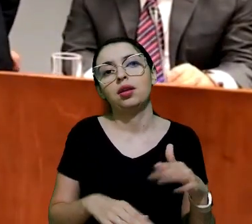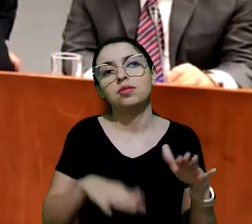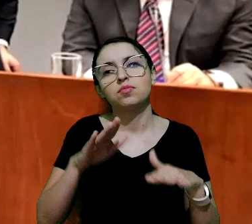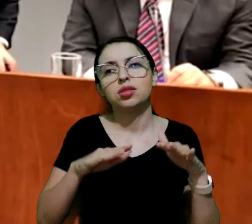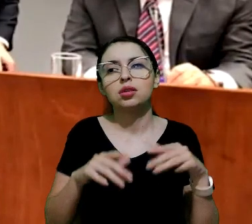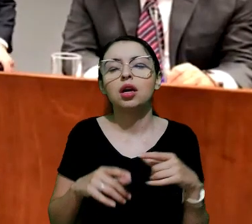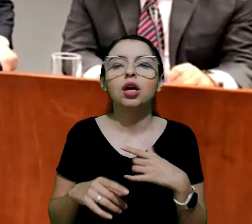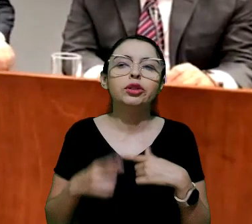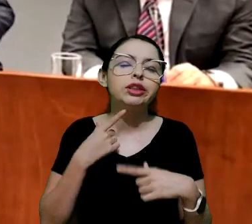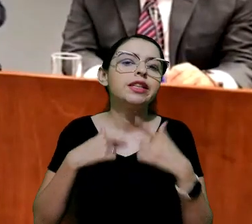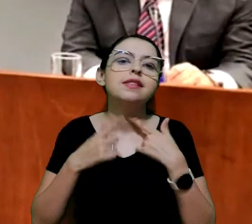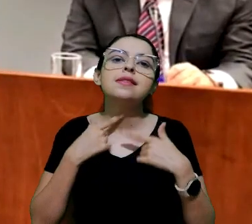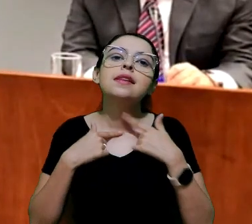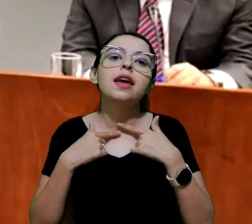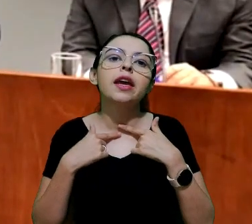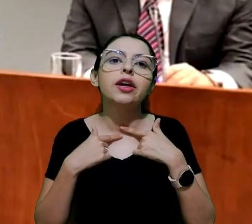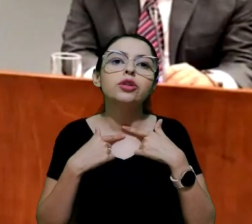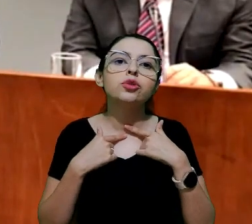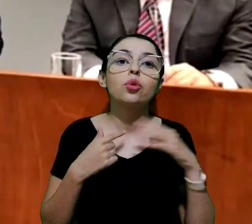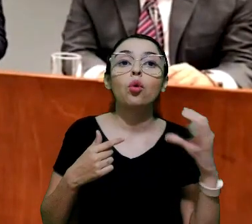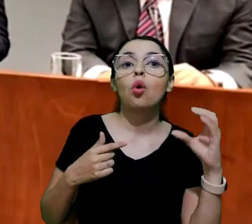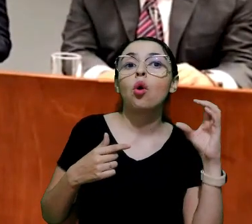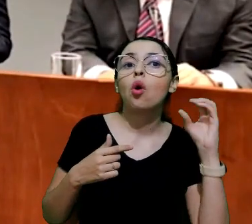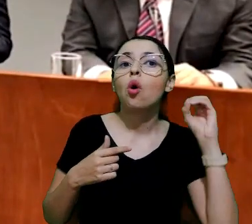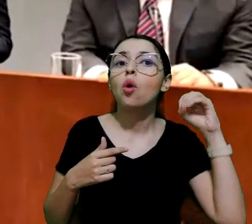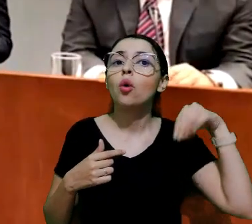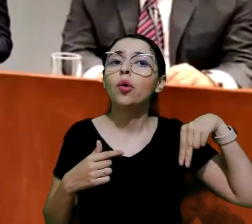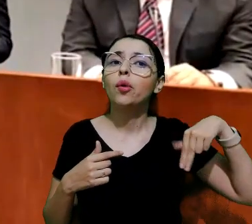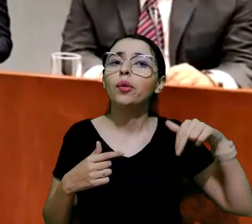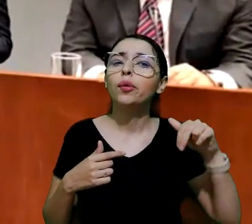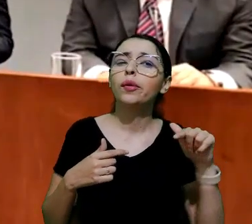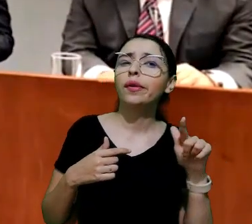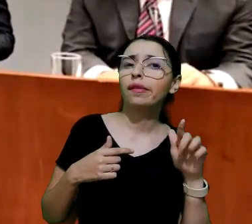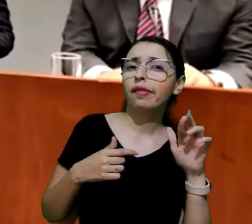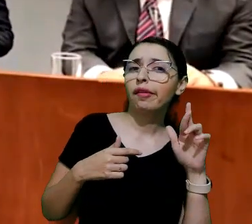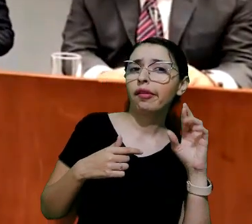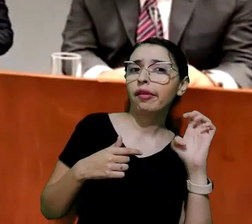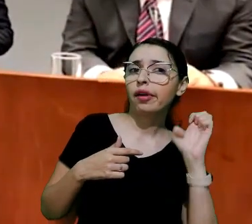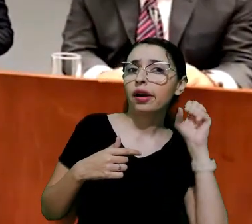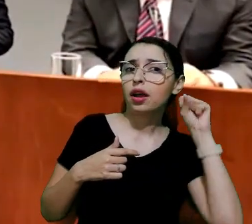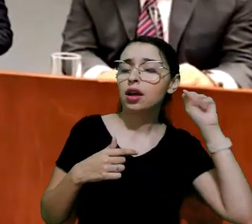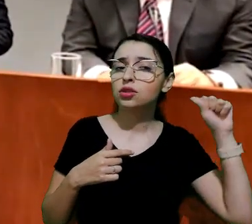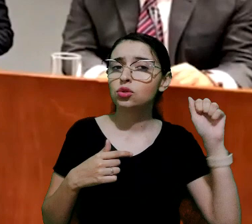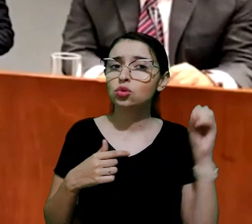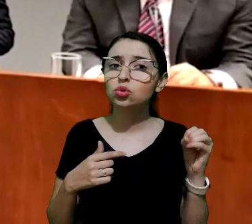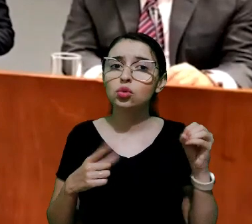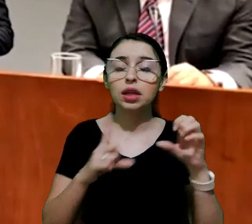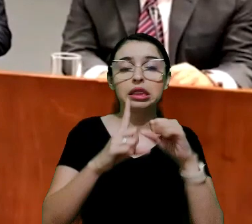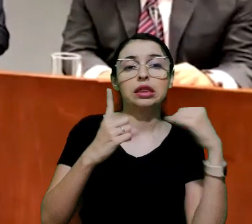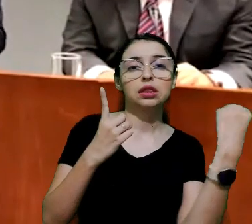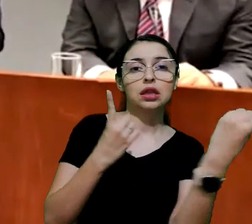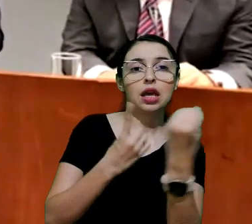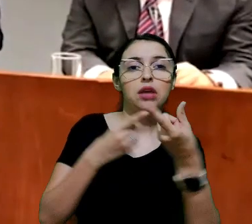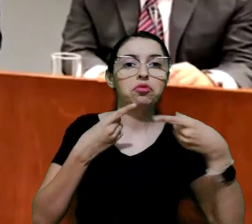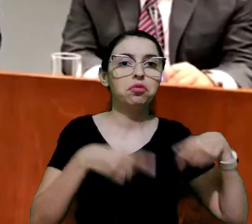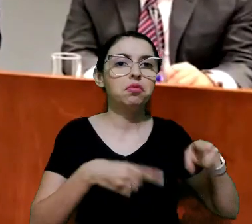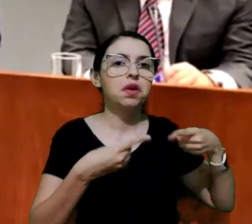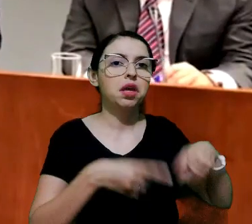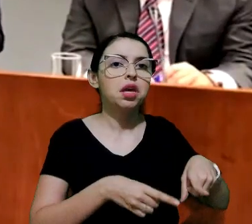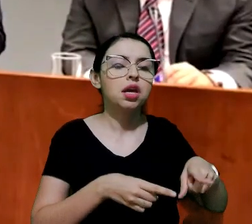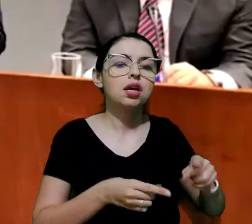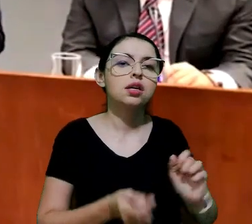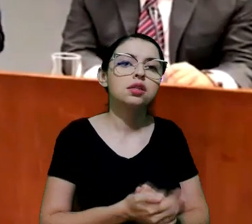vontade política do Congresso, que depende da influência da sociedade civil, que depende